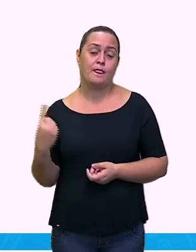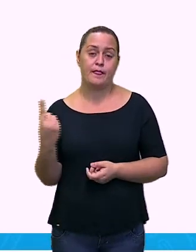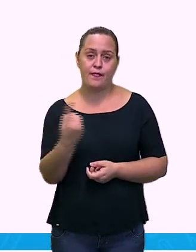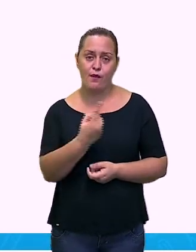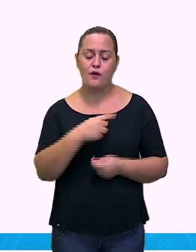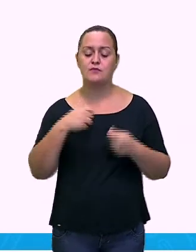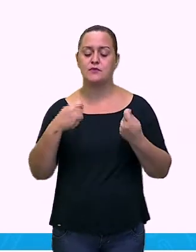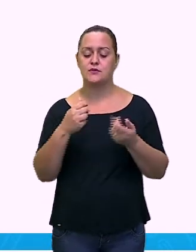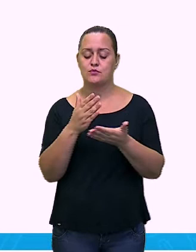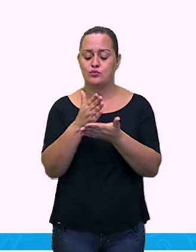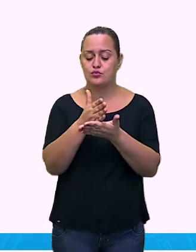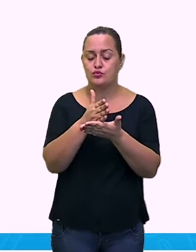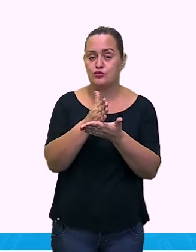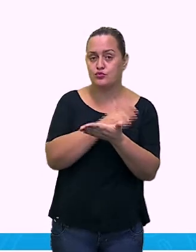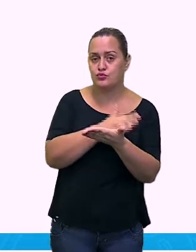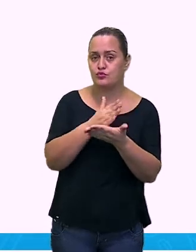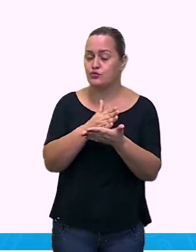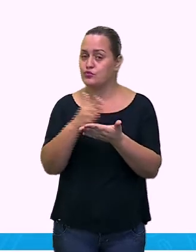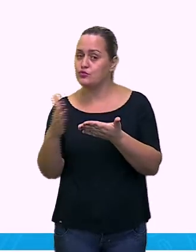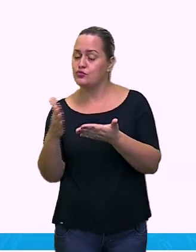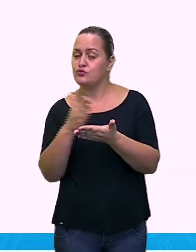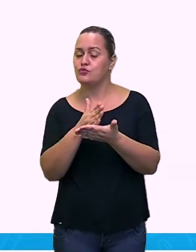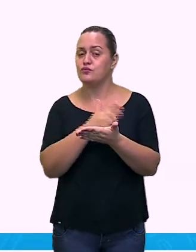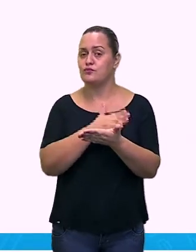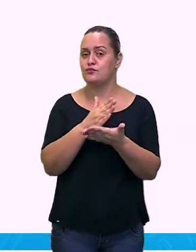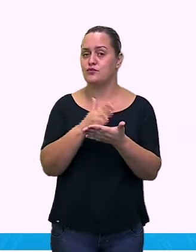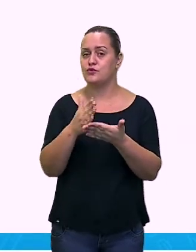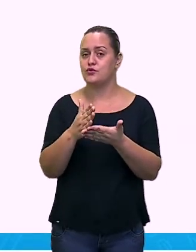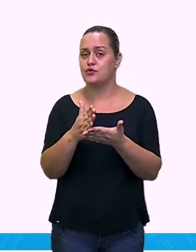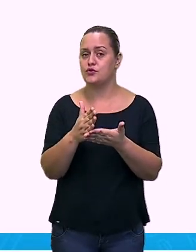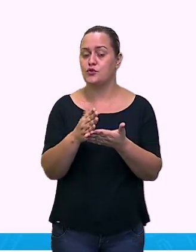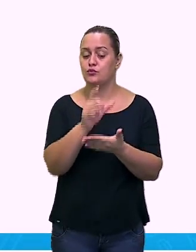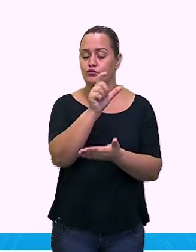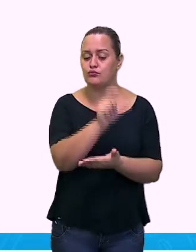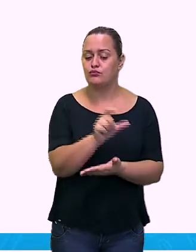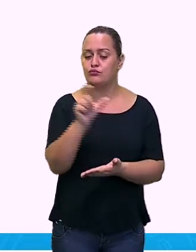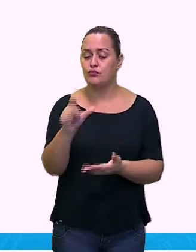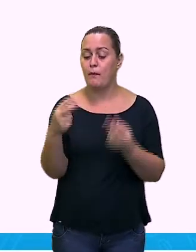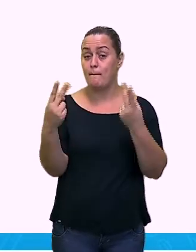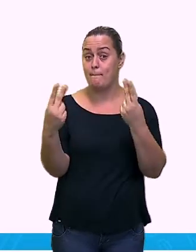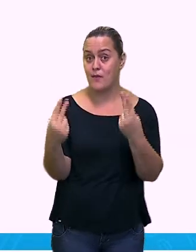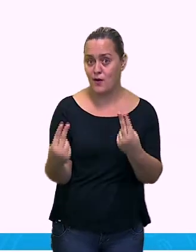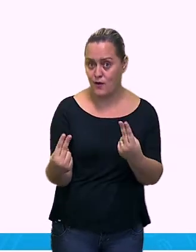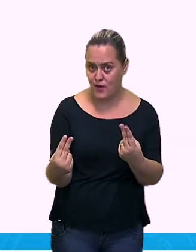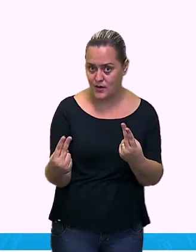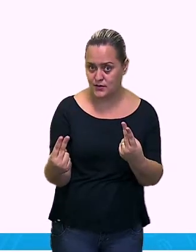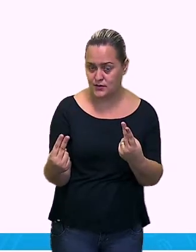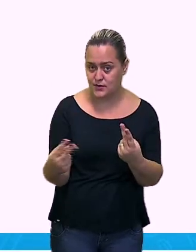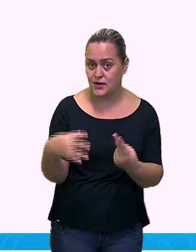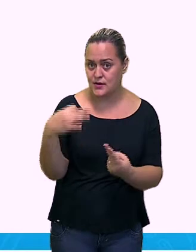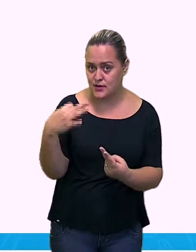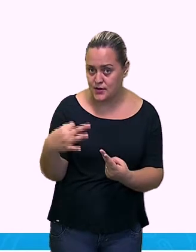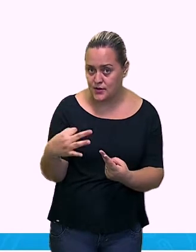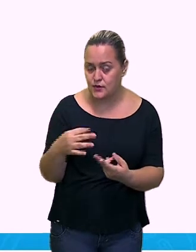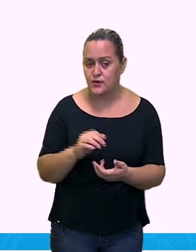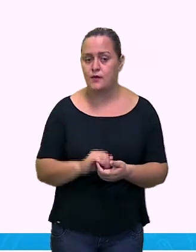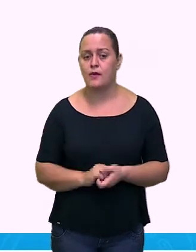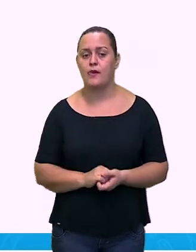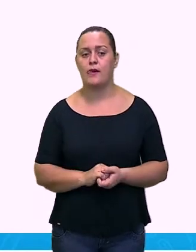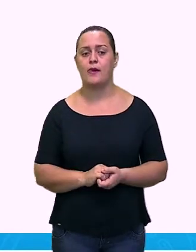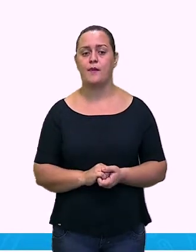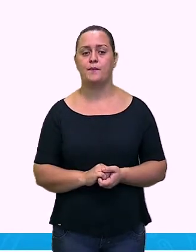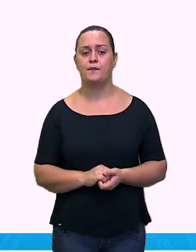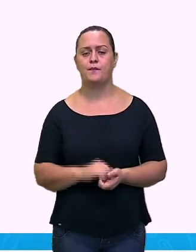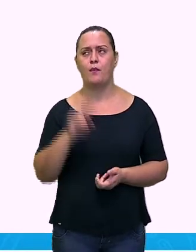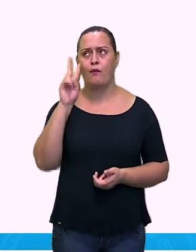dividir esse seis sorvetes em duas partes iguais Então vamos lá ó vou fazer